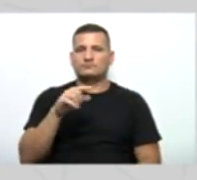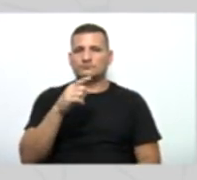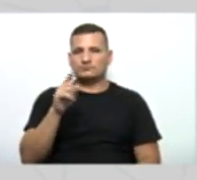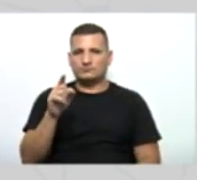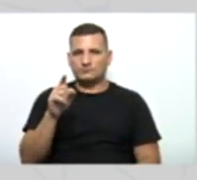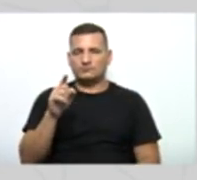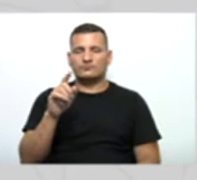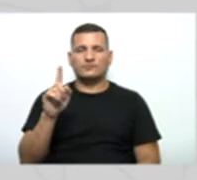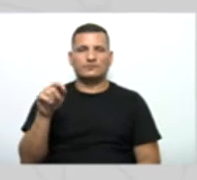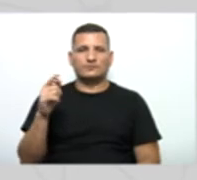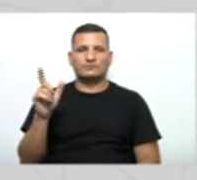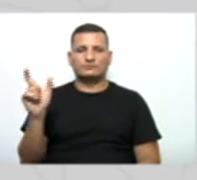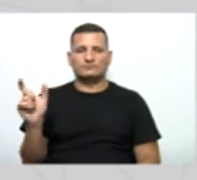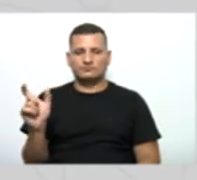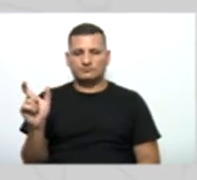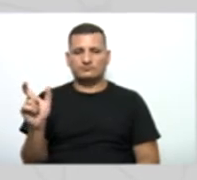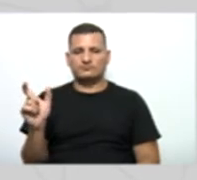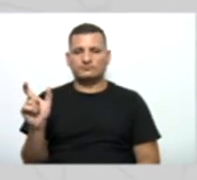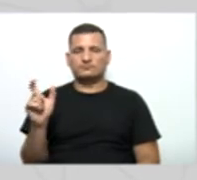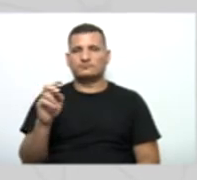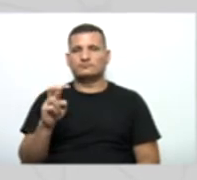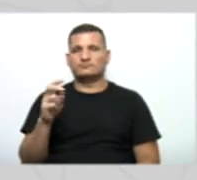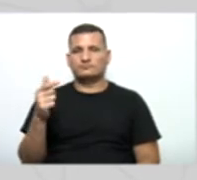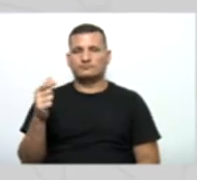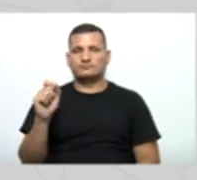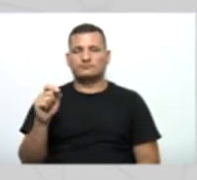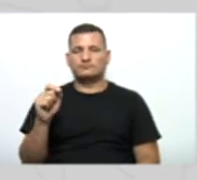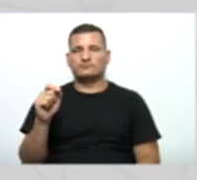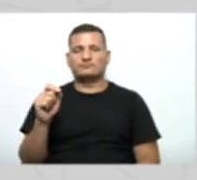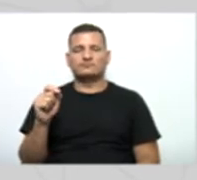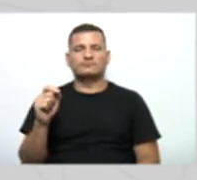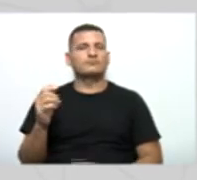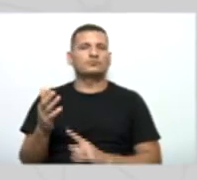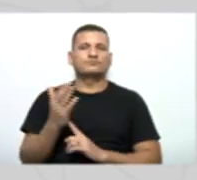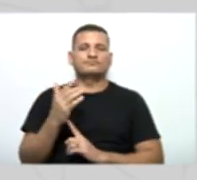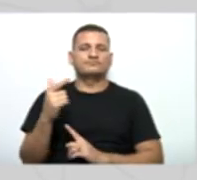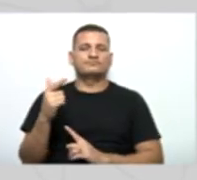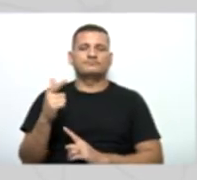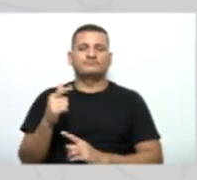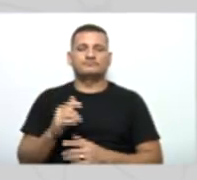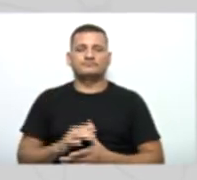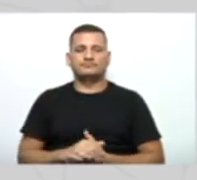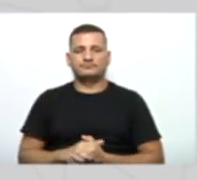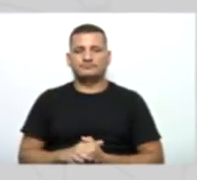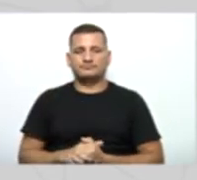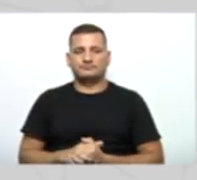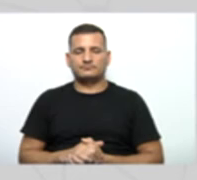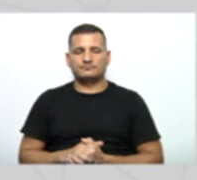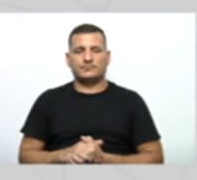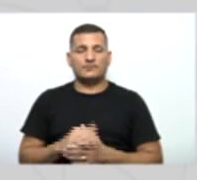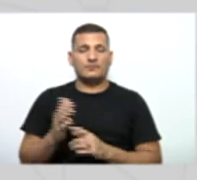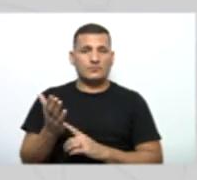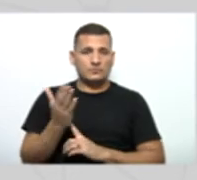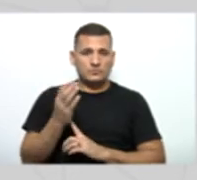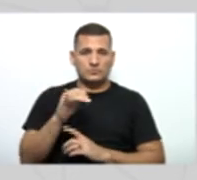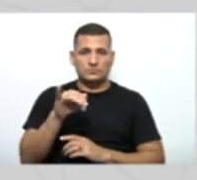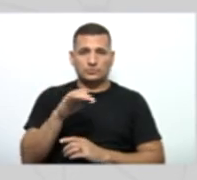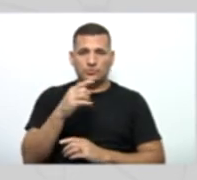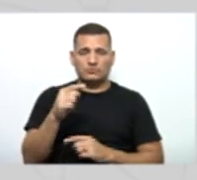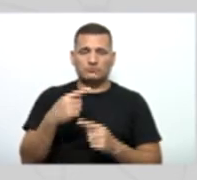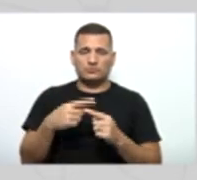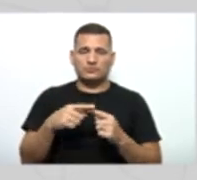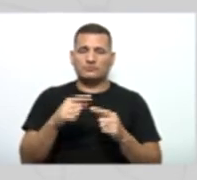em seguida, ele mostra o nome João, justamente por causa disso aqui, porque isso aqui está correto, é uma forma certa de